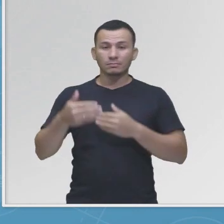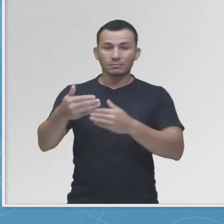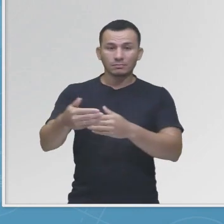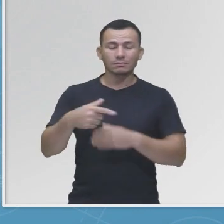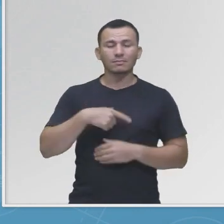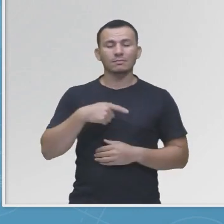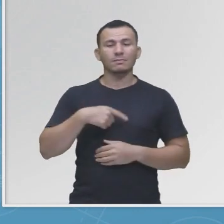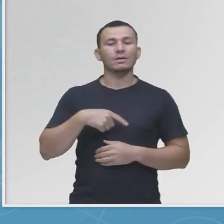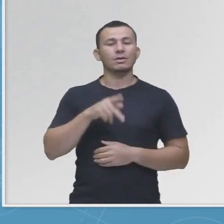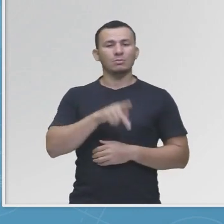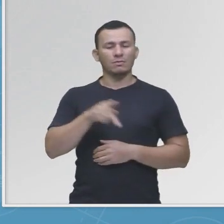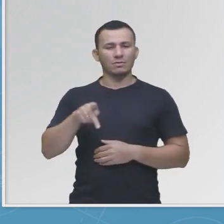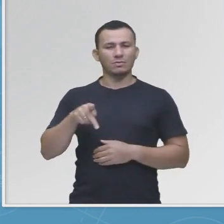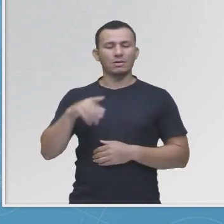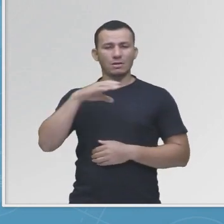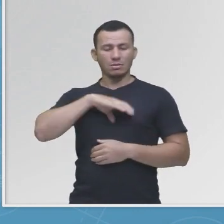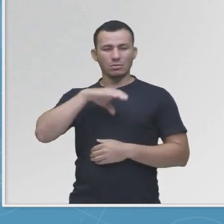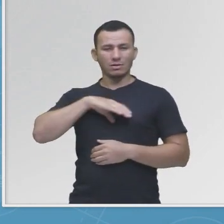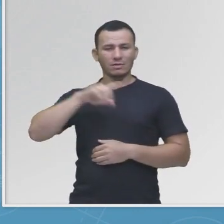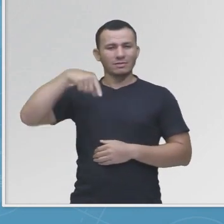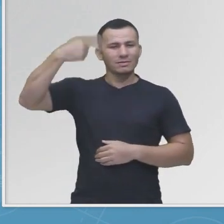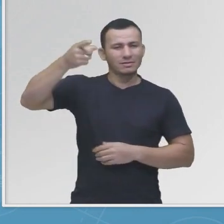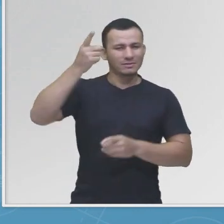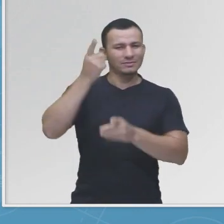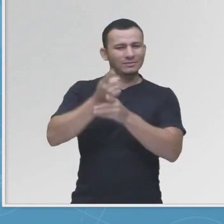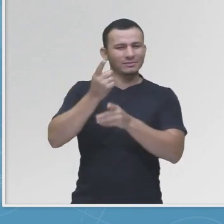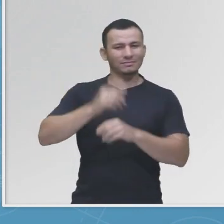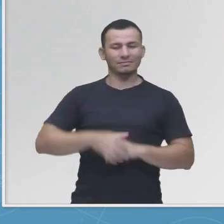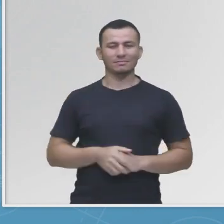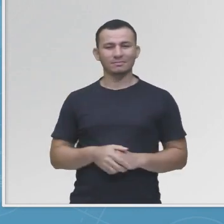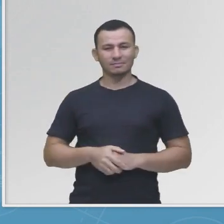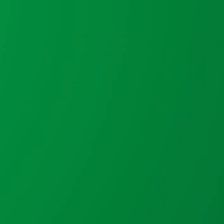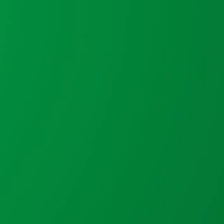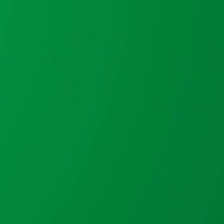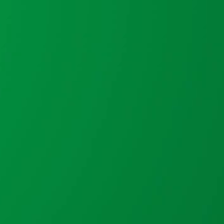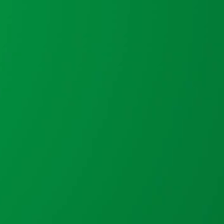professora de Nancy de Língua Portuguesa e até a próxima oportunidade.